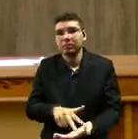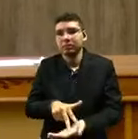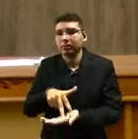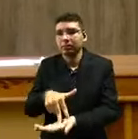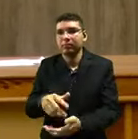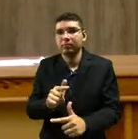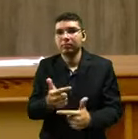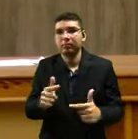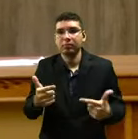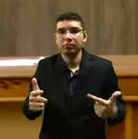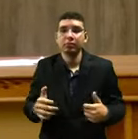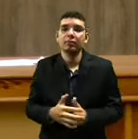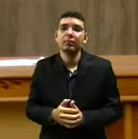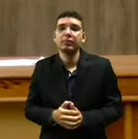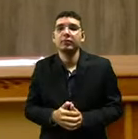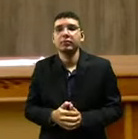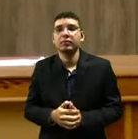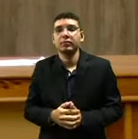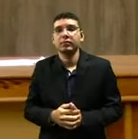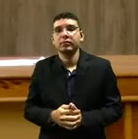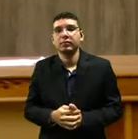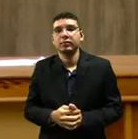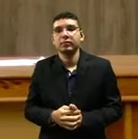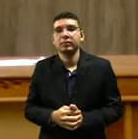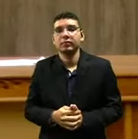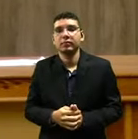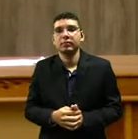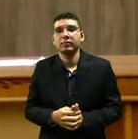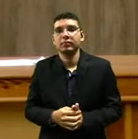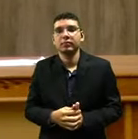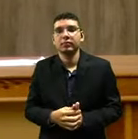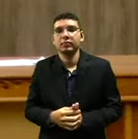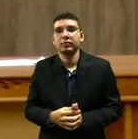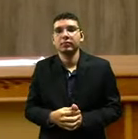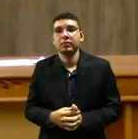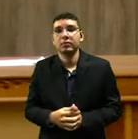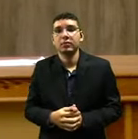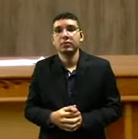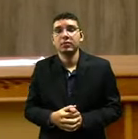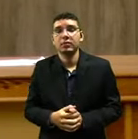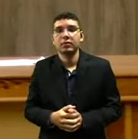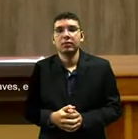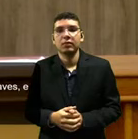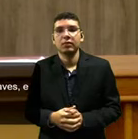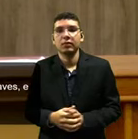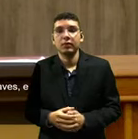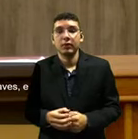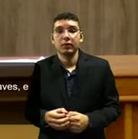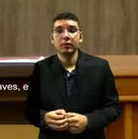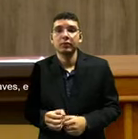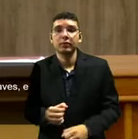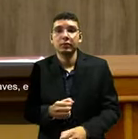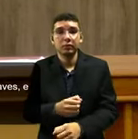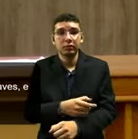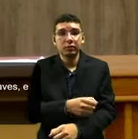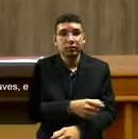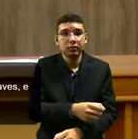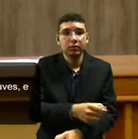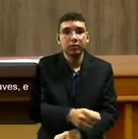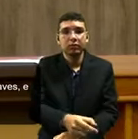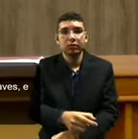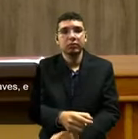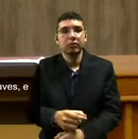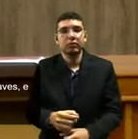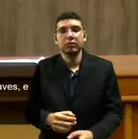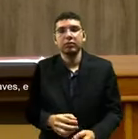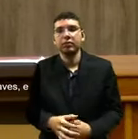aí é no quatro né Caiu a junto a do junto ao caminho não é assim